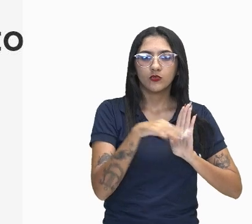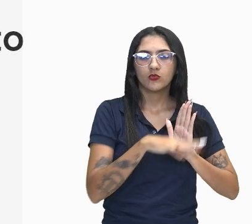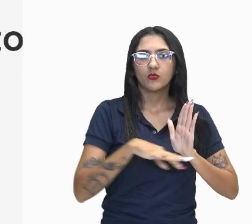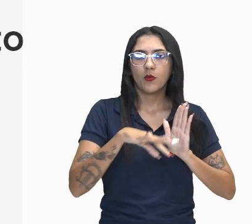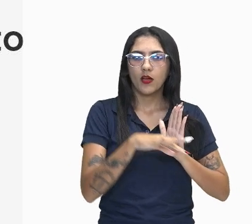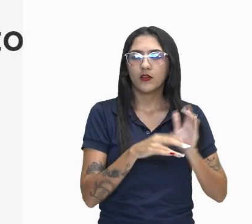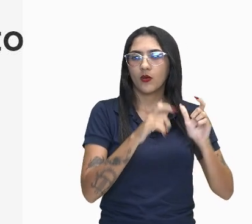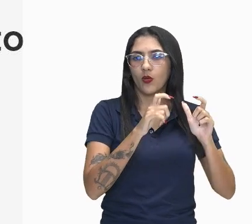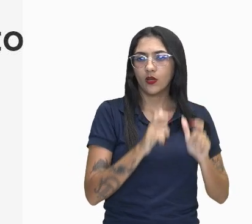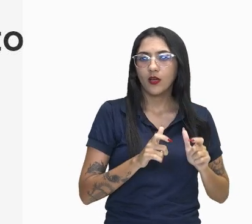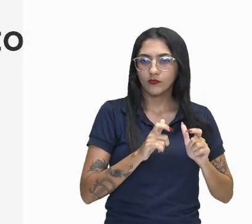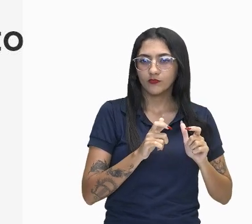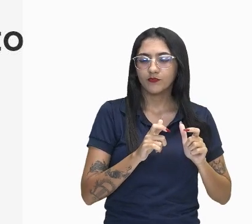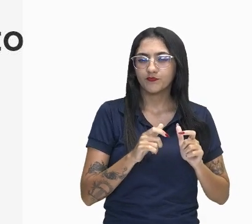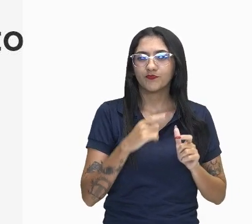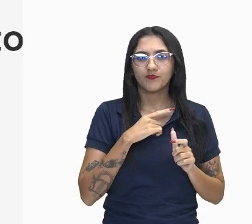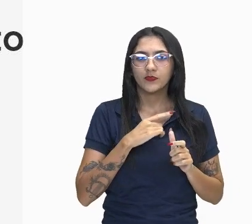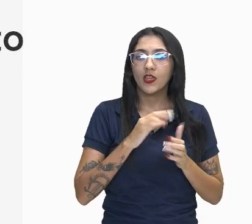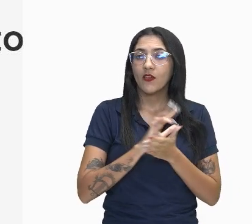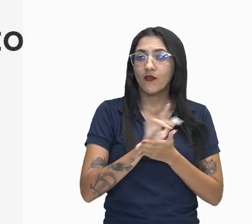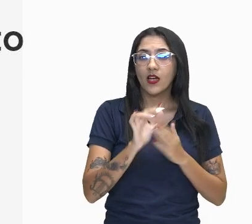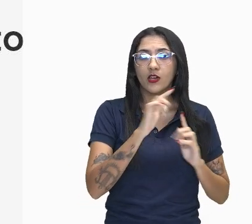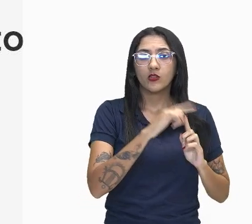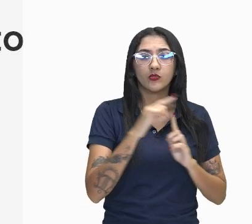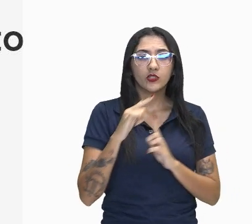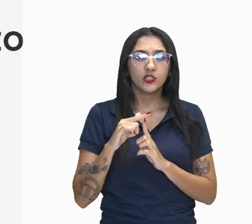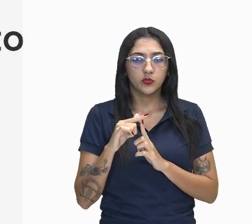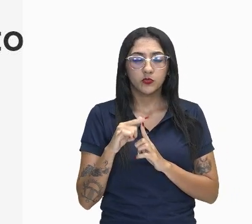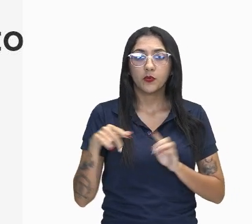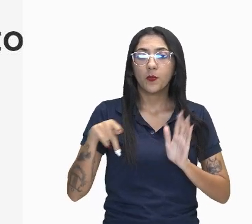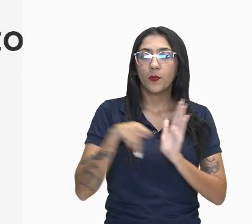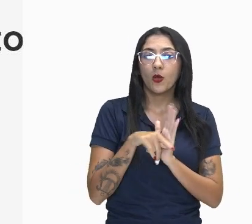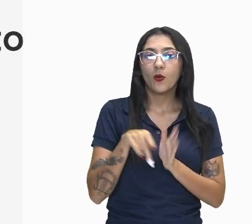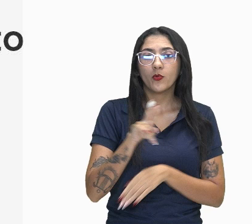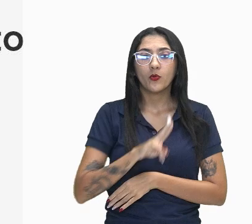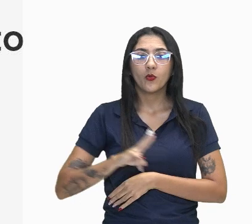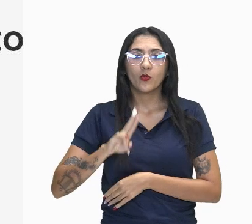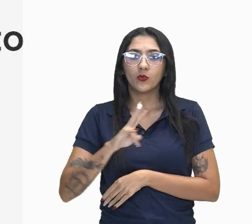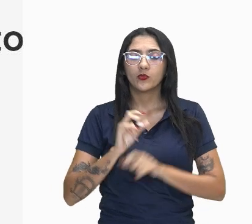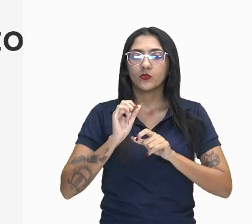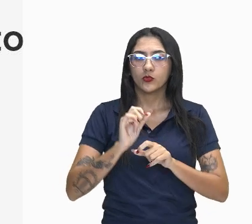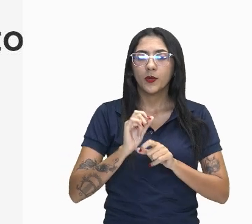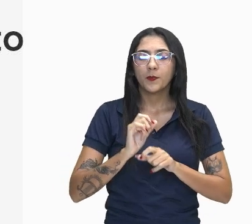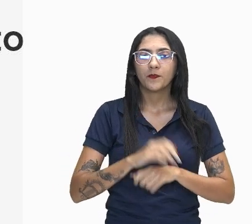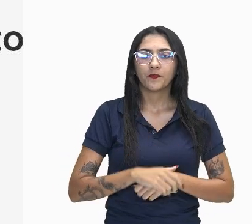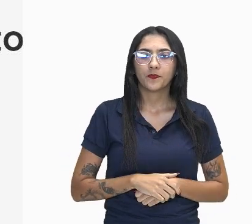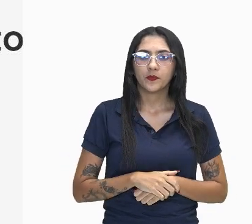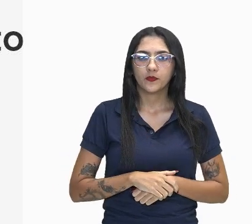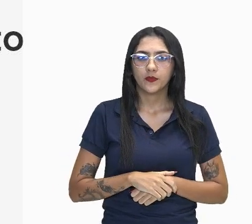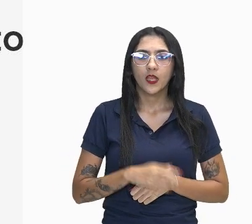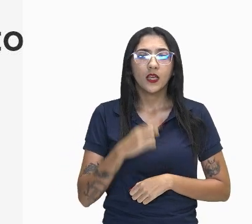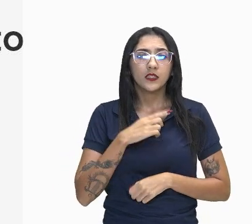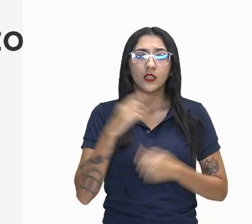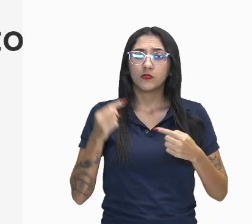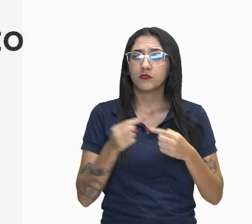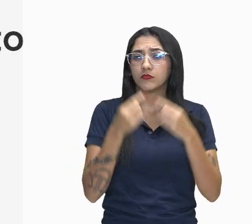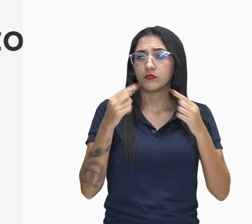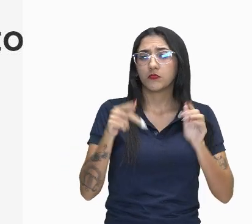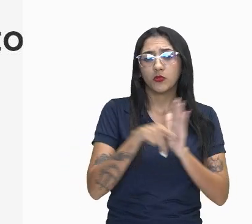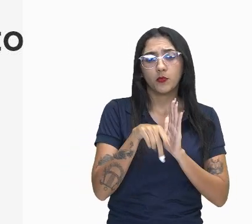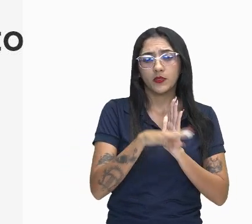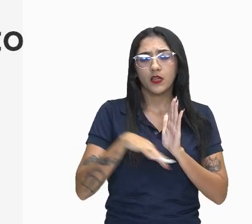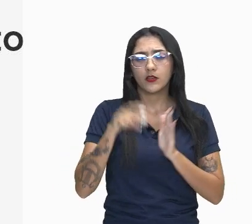Com diversidade de cultivos obtida principalmente por conta da rotação de culturas, pela mudança